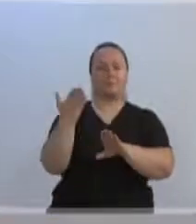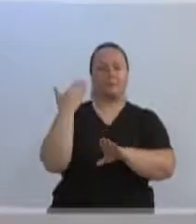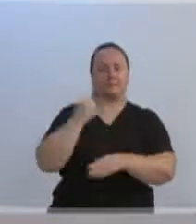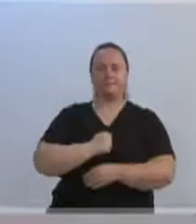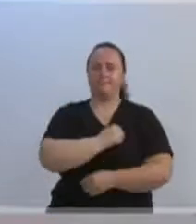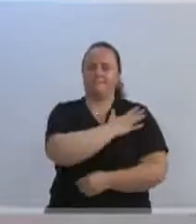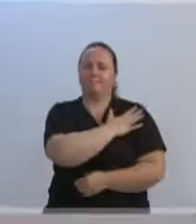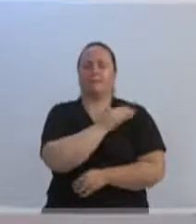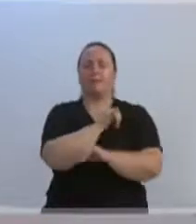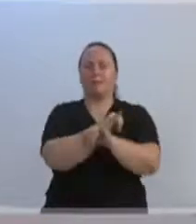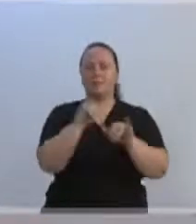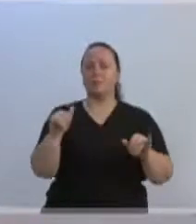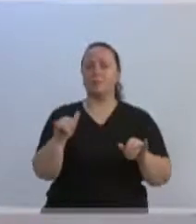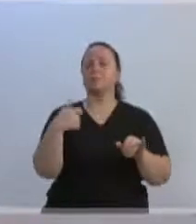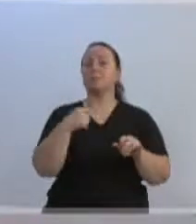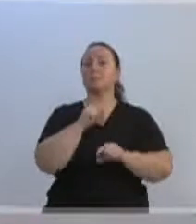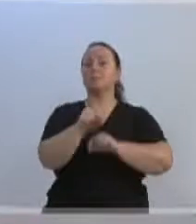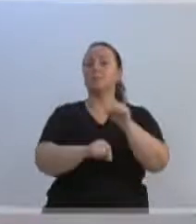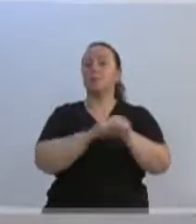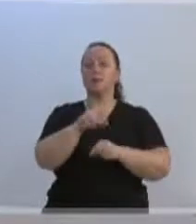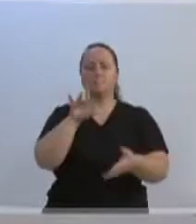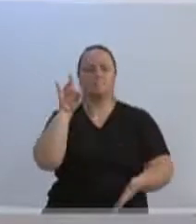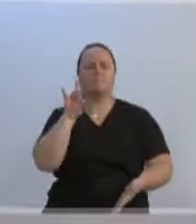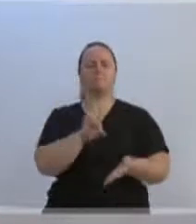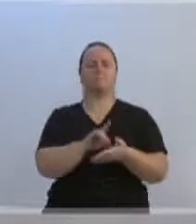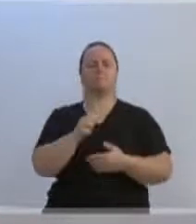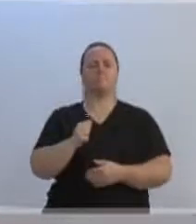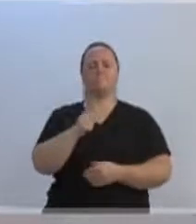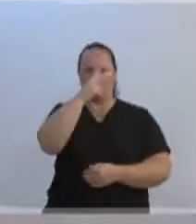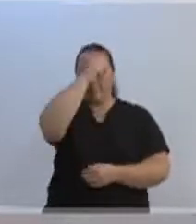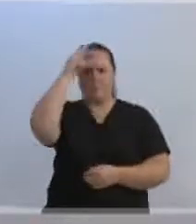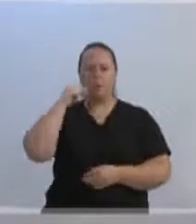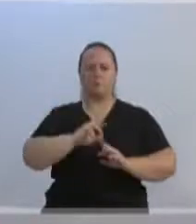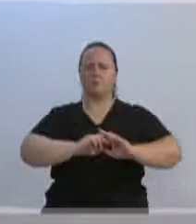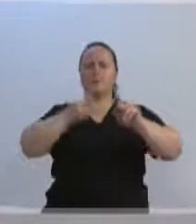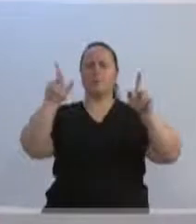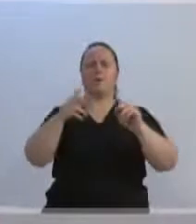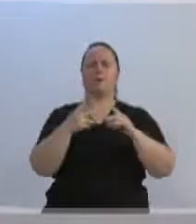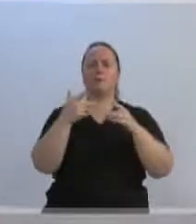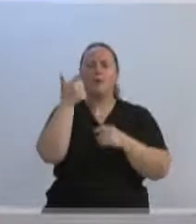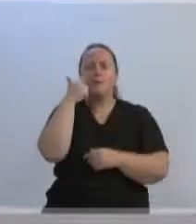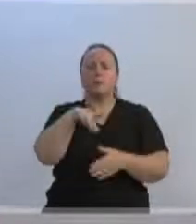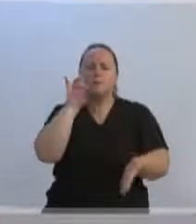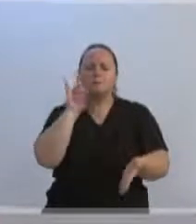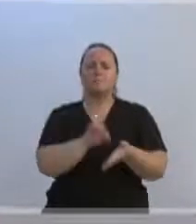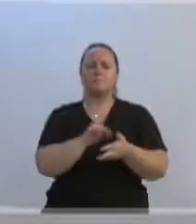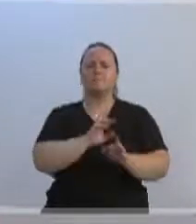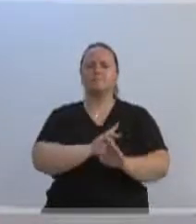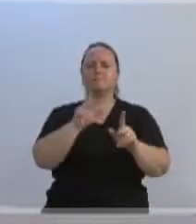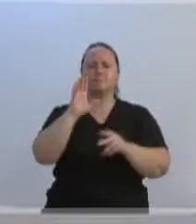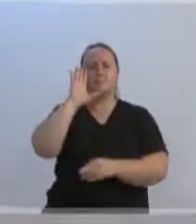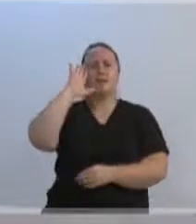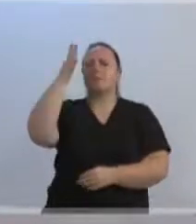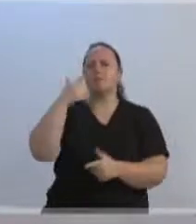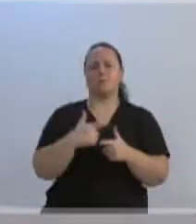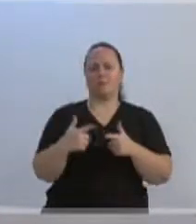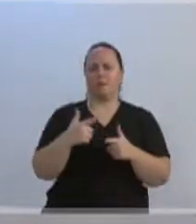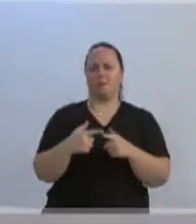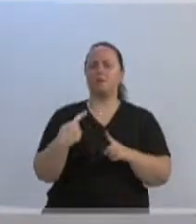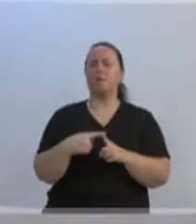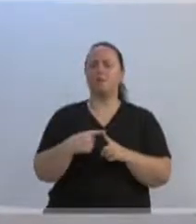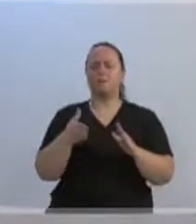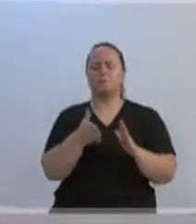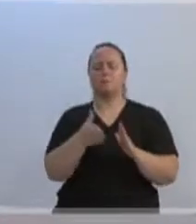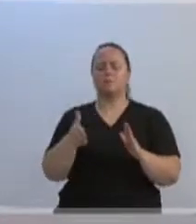bastaria temos um prefeito que fizesse diferente dos outros para vermos esses problemas resolvidos então já no segundo mandato porque isso